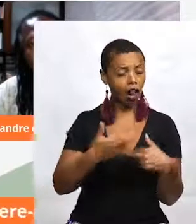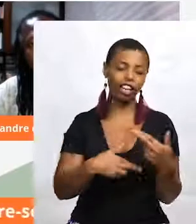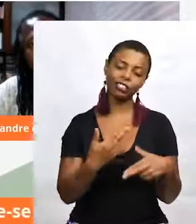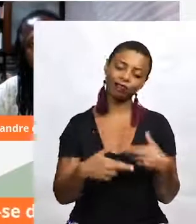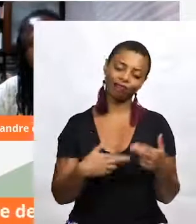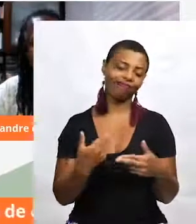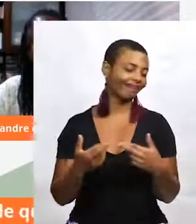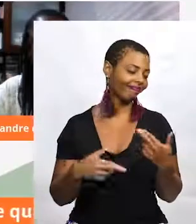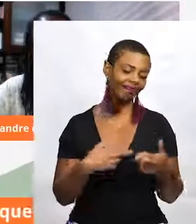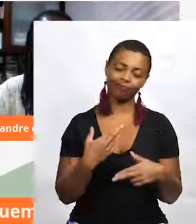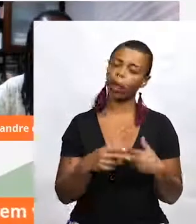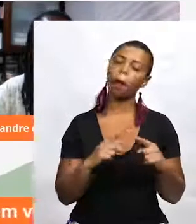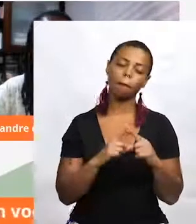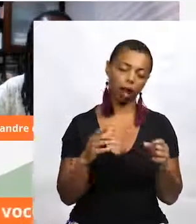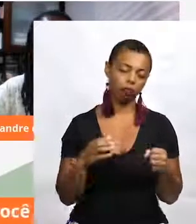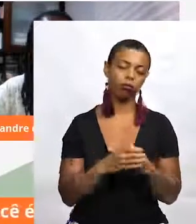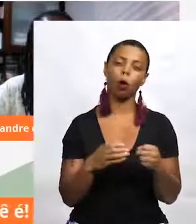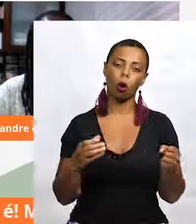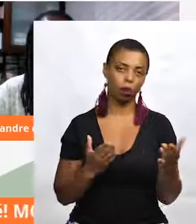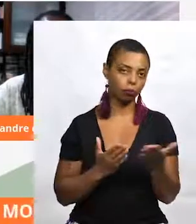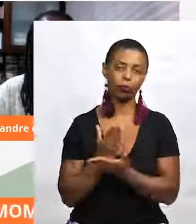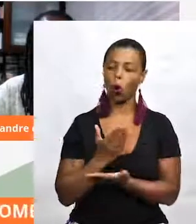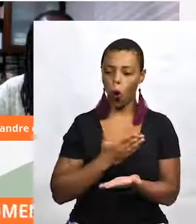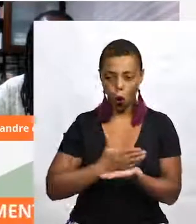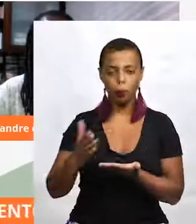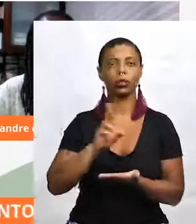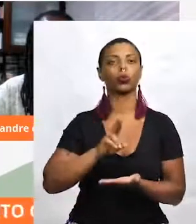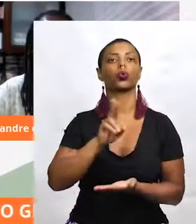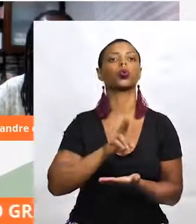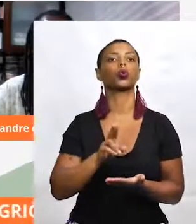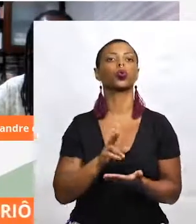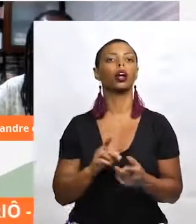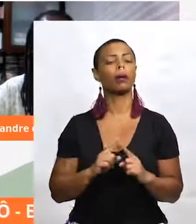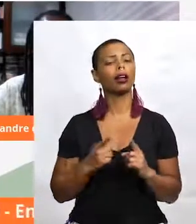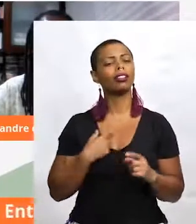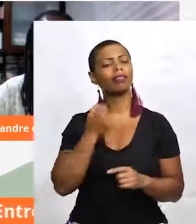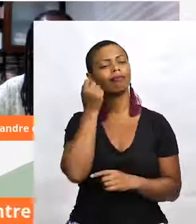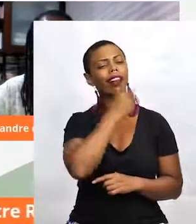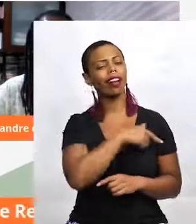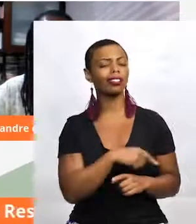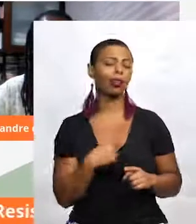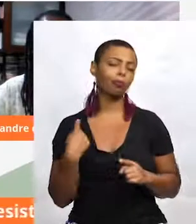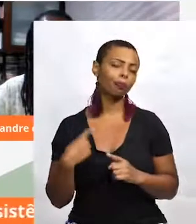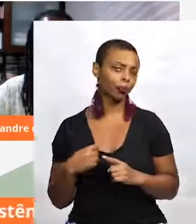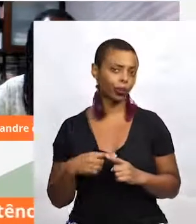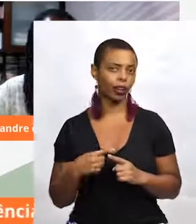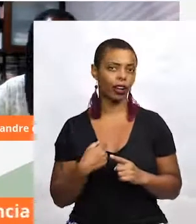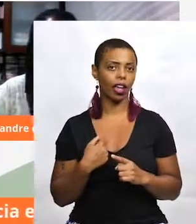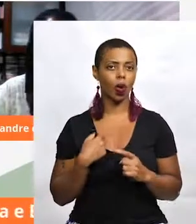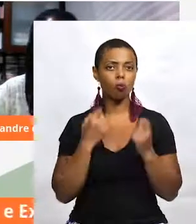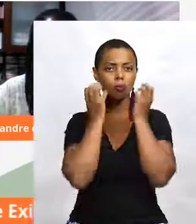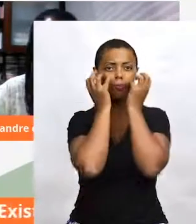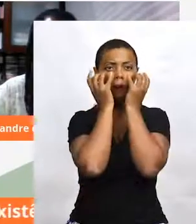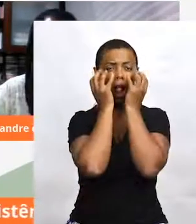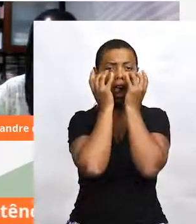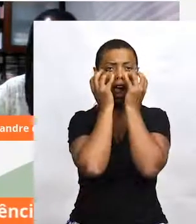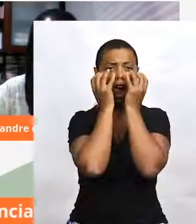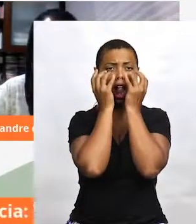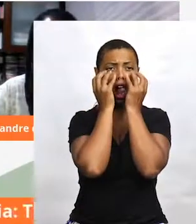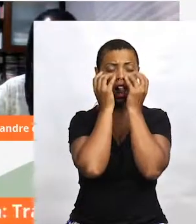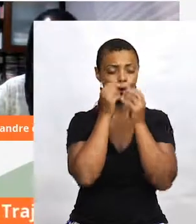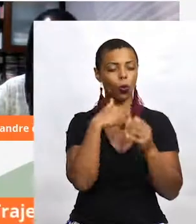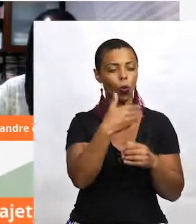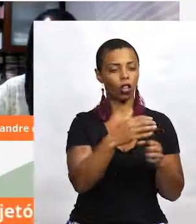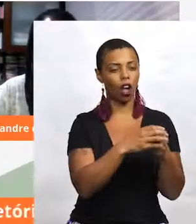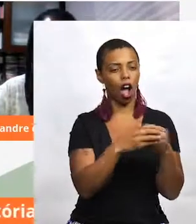a implementação de cotas, eu acho que, e é engraçado, né, porque o meu olho encheu de lágrima um ano após as